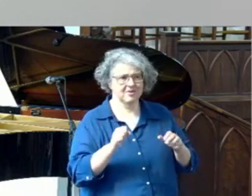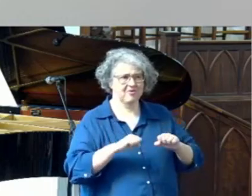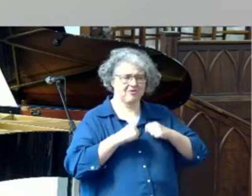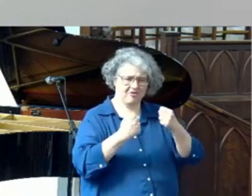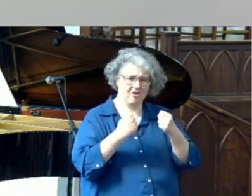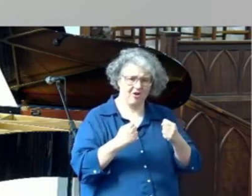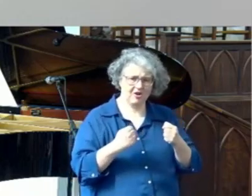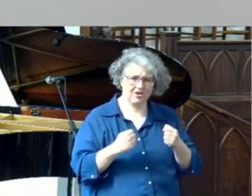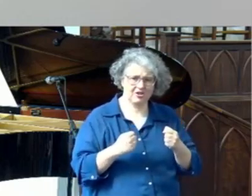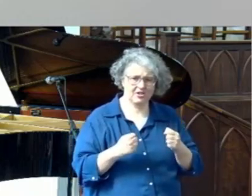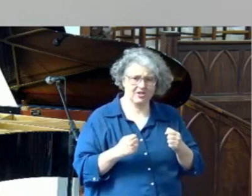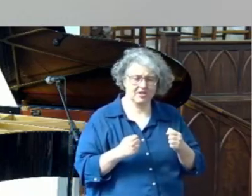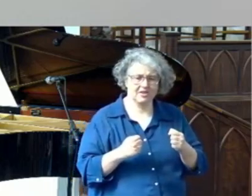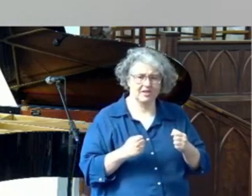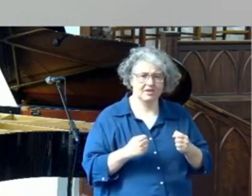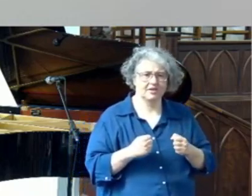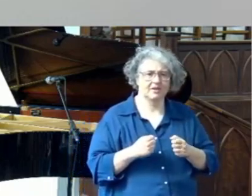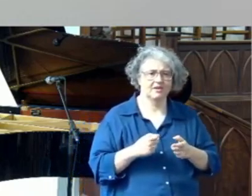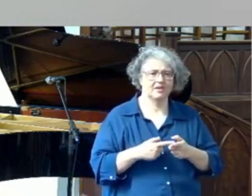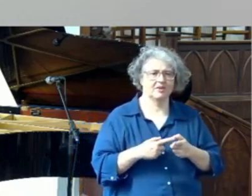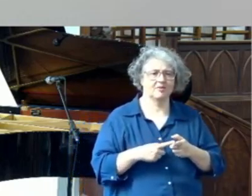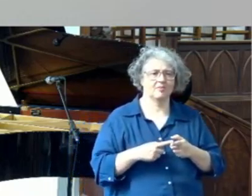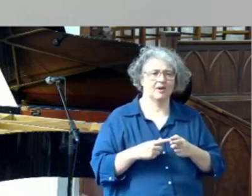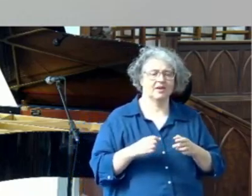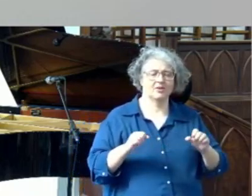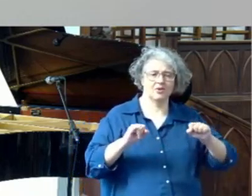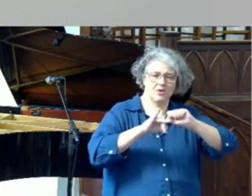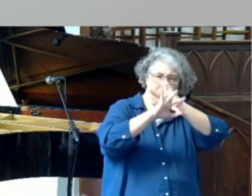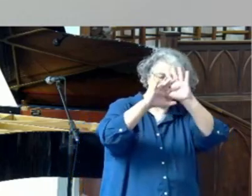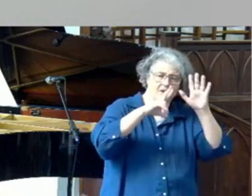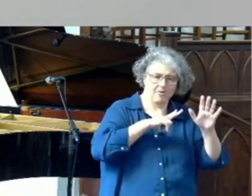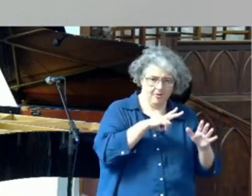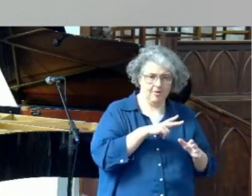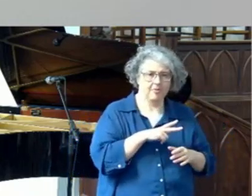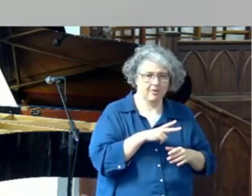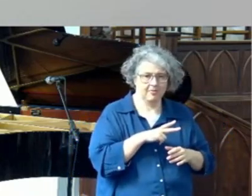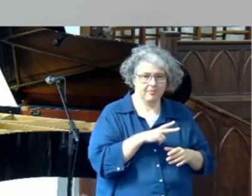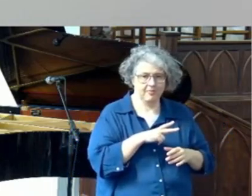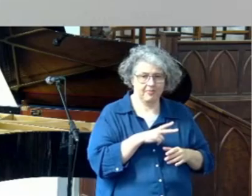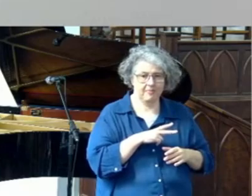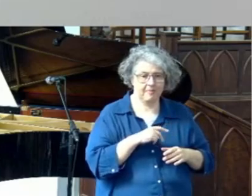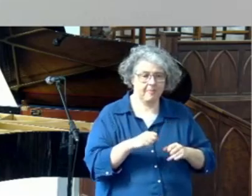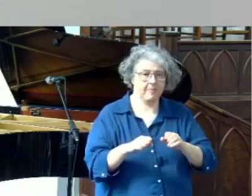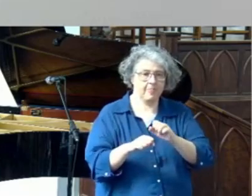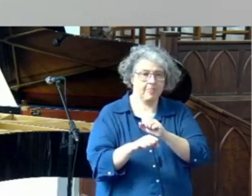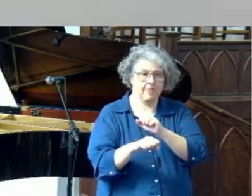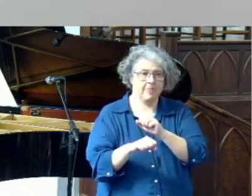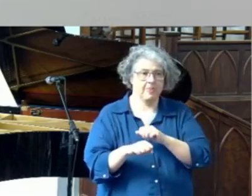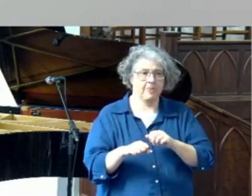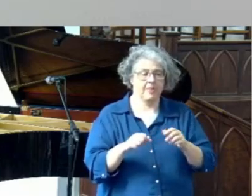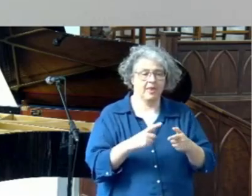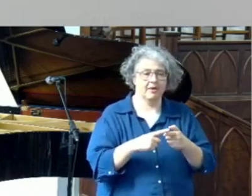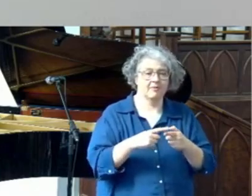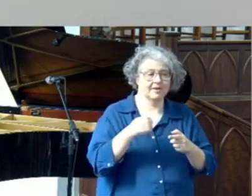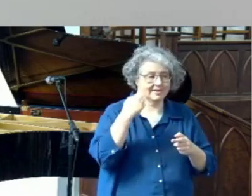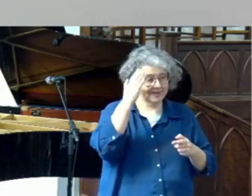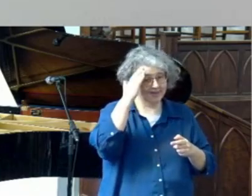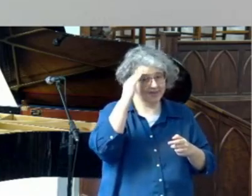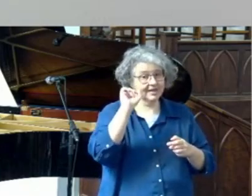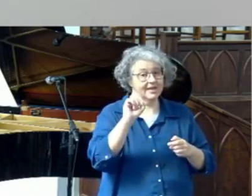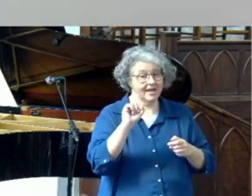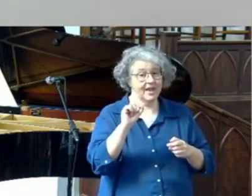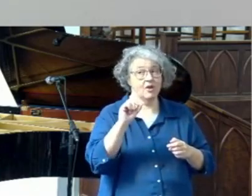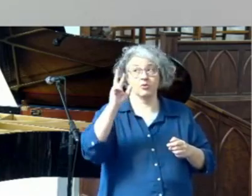força, nem o rico nas suas riquezas, mas o que se gloriar, glorie-se nisso, em me conhecer e saber que eu